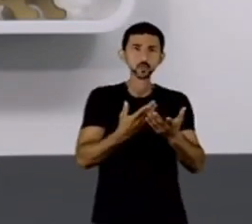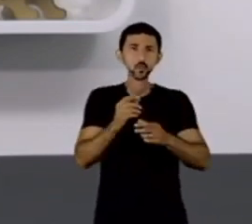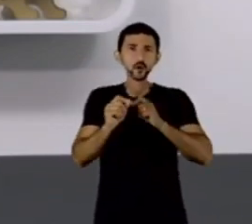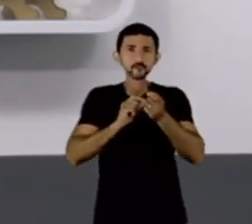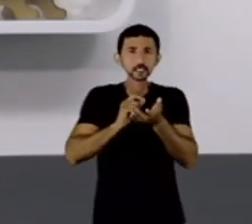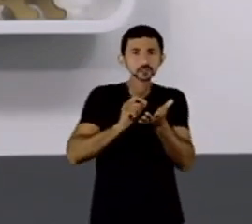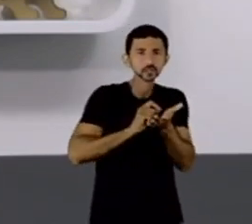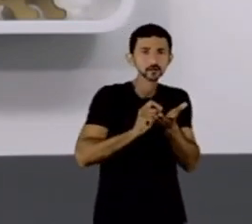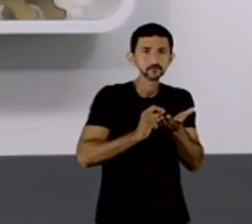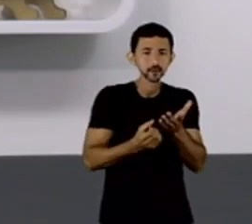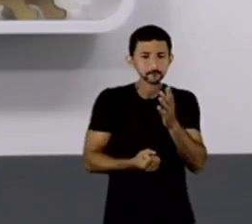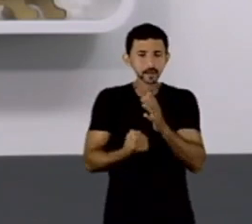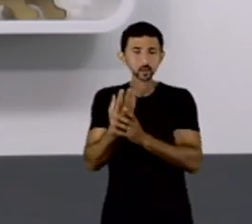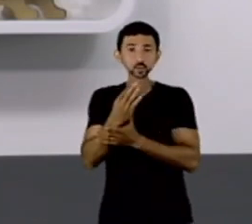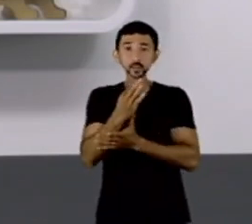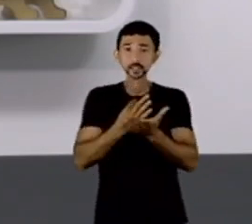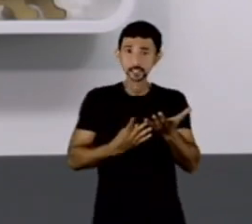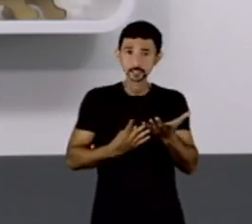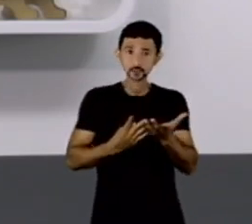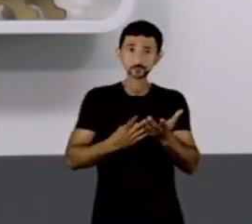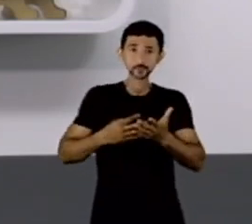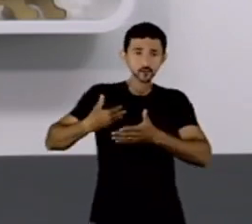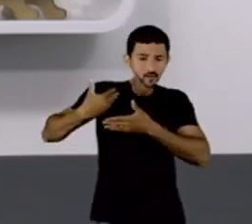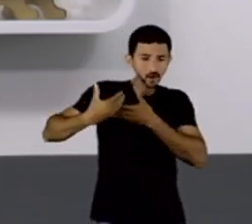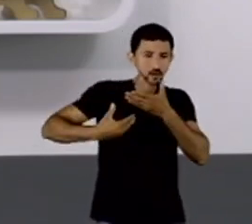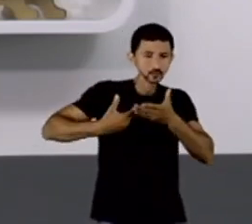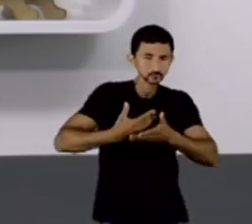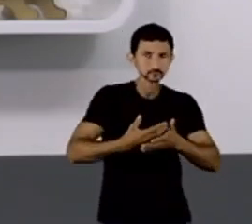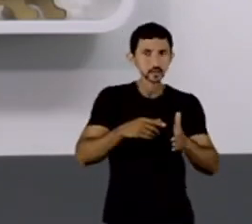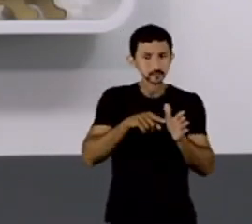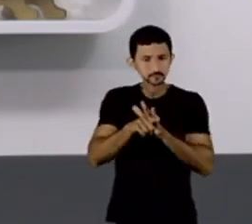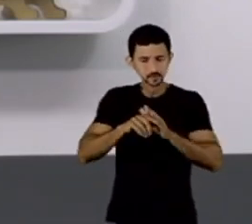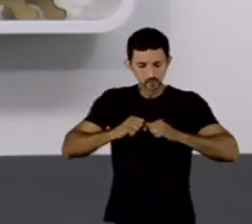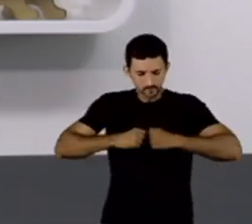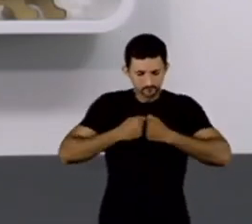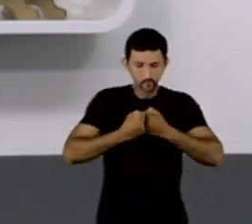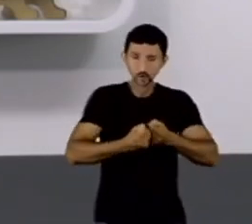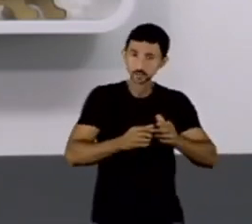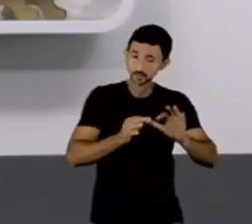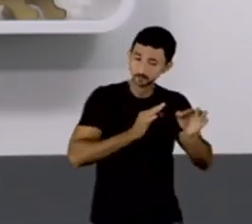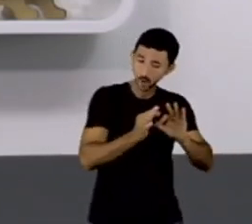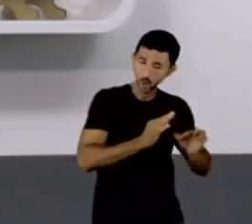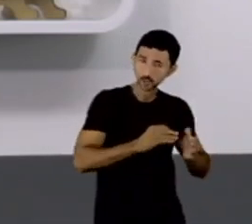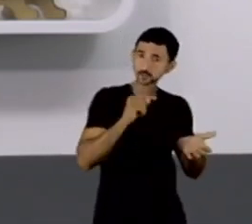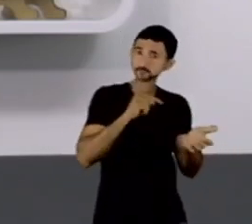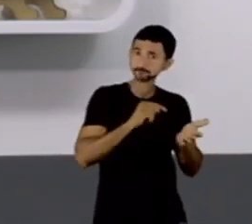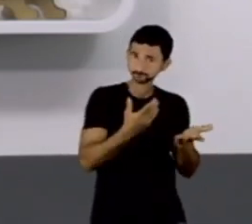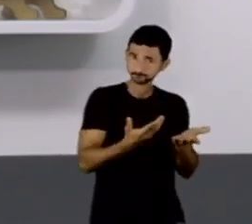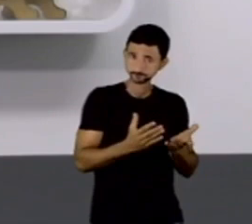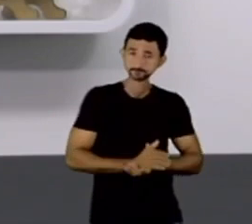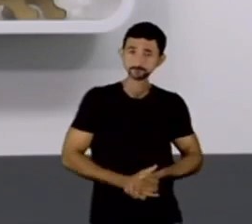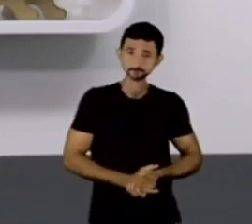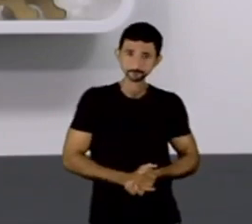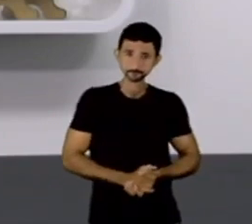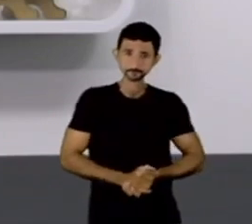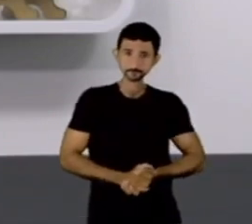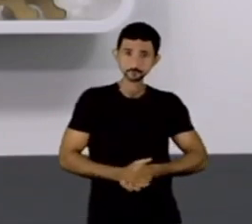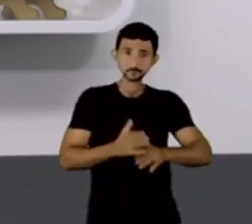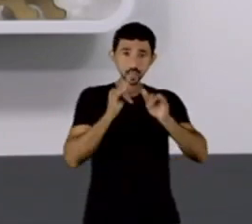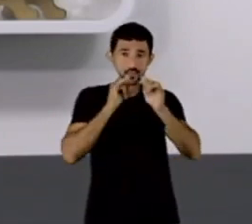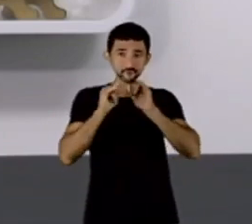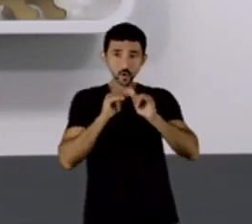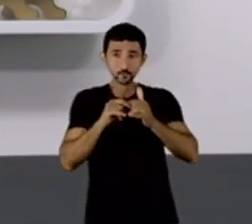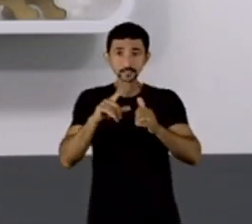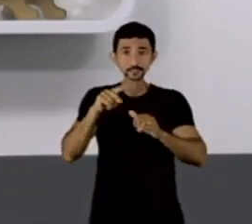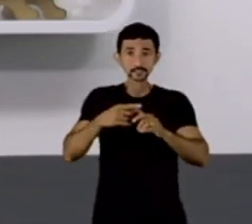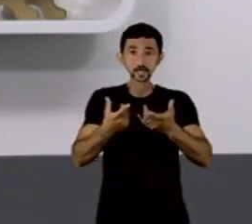força enquanto produtor de texto, ela aparece à medida que você se dedica para organizar aquilo ali. Essa informação